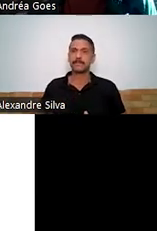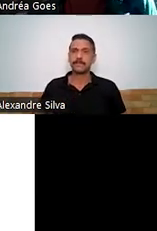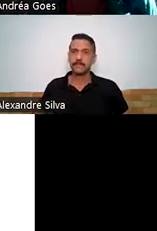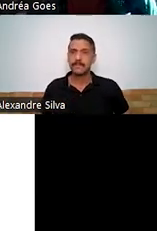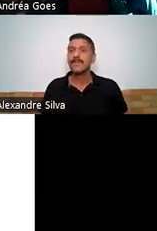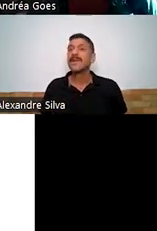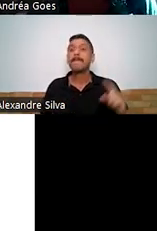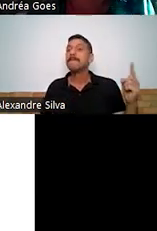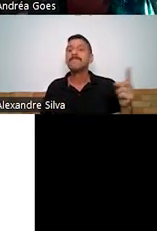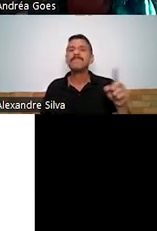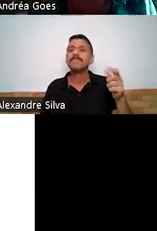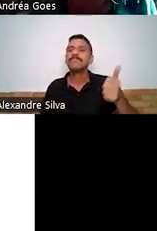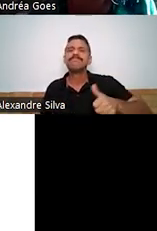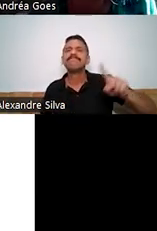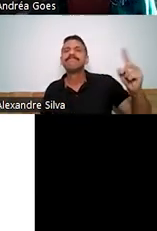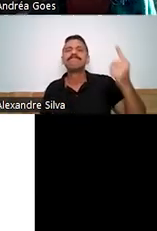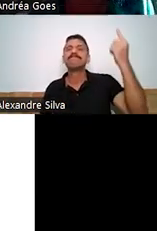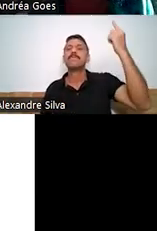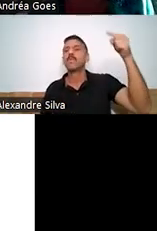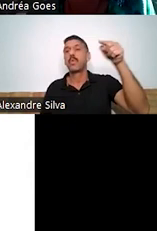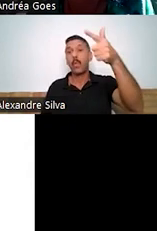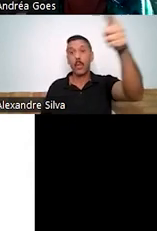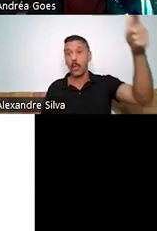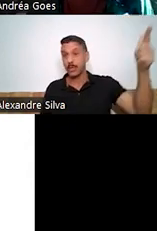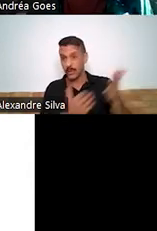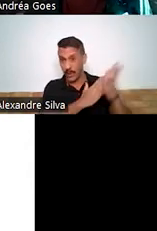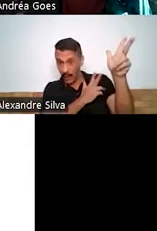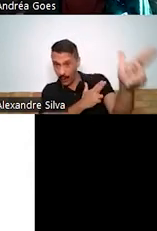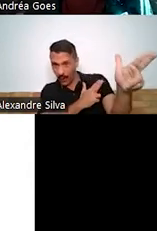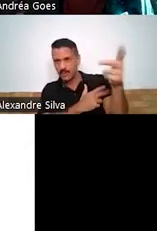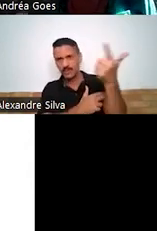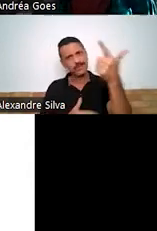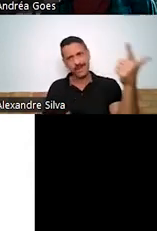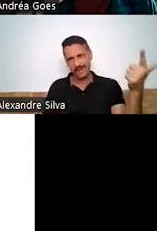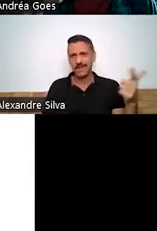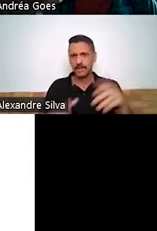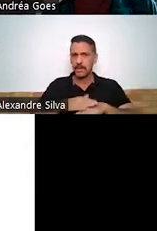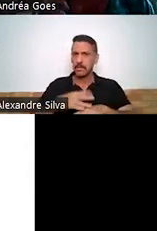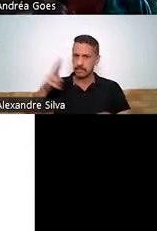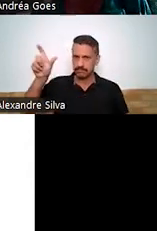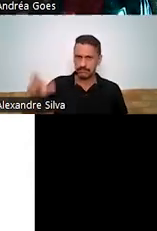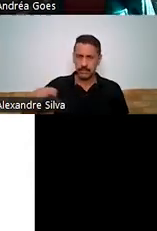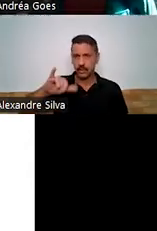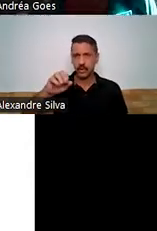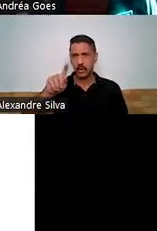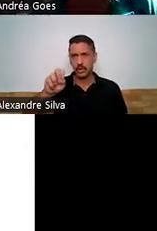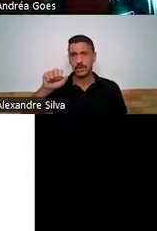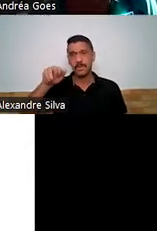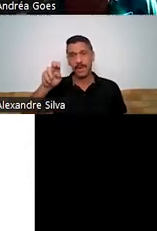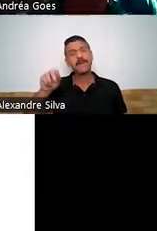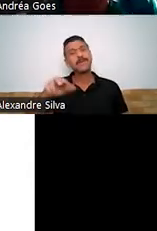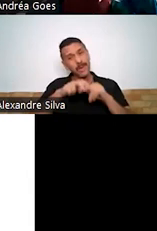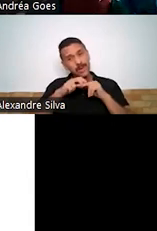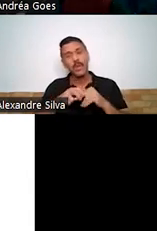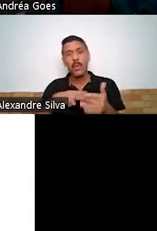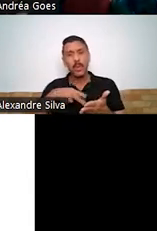maior do que isso, maior do que esse épico, eu não conheço, diz Jorge Amado. E aí foi um pouco baseado nisso também, quando